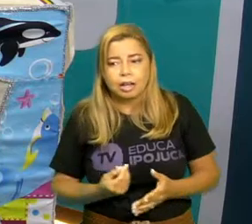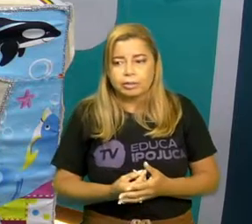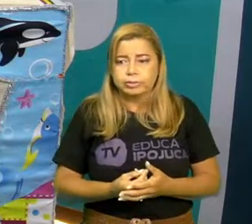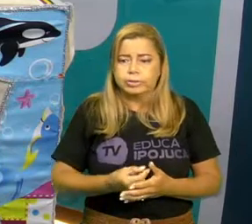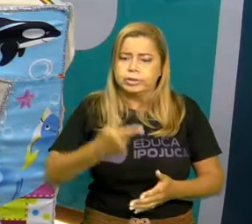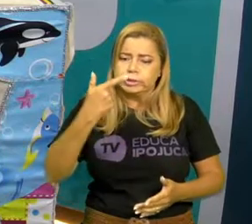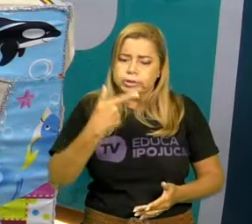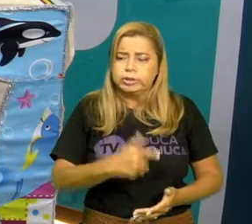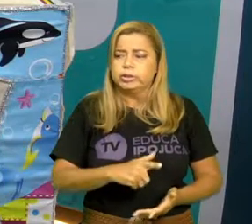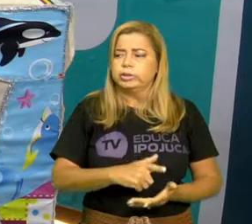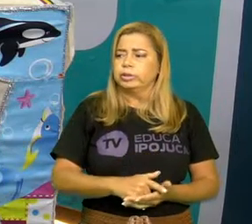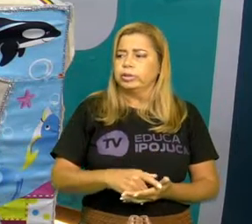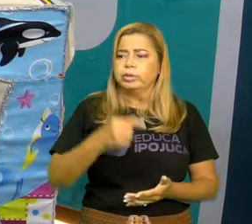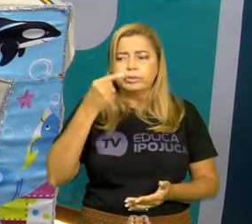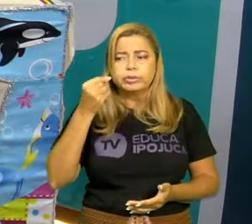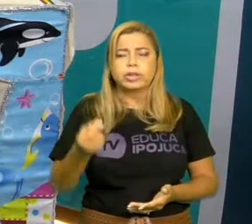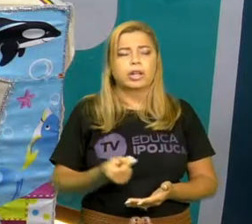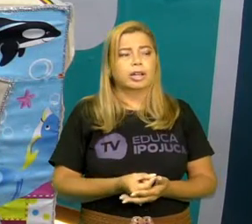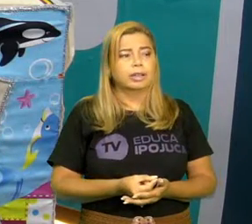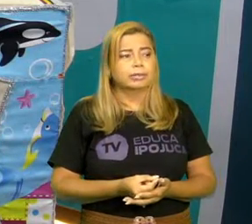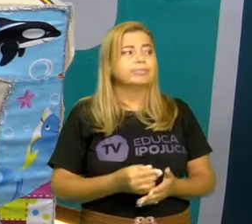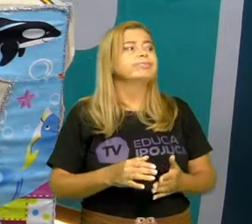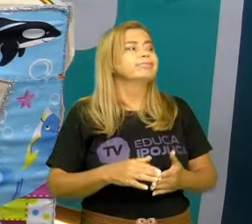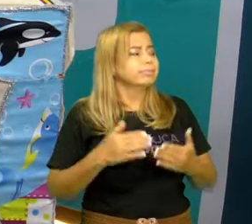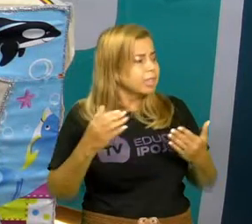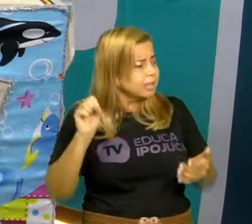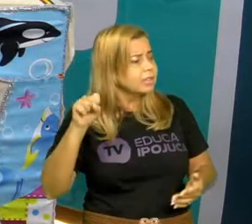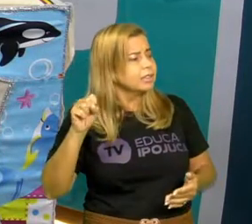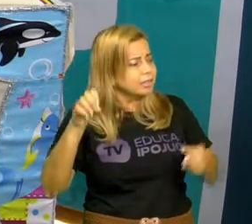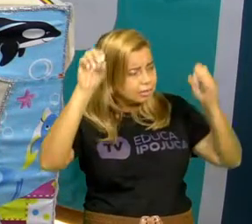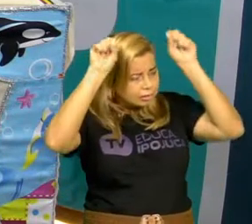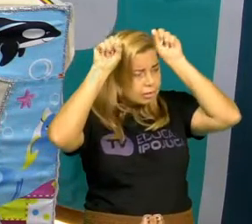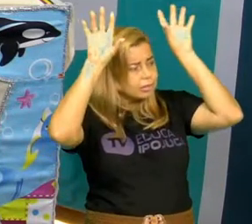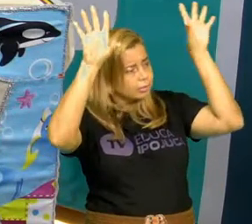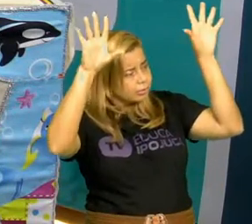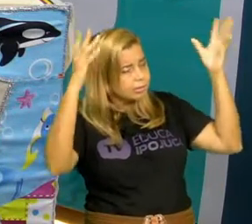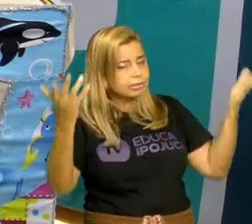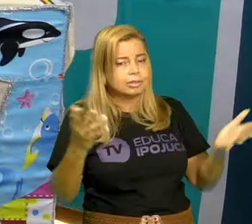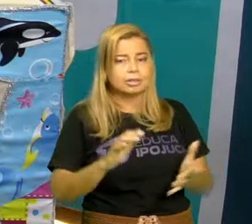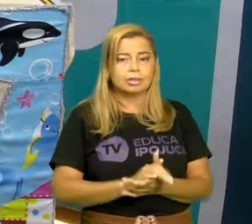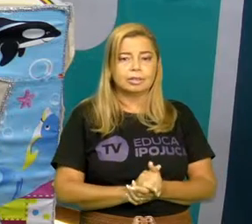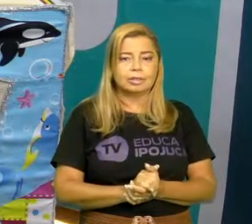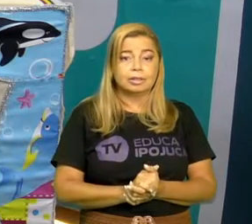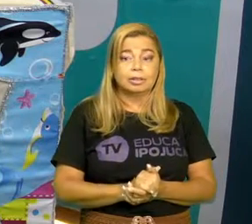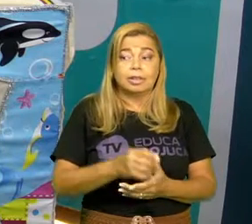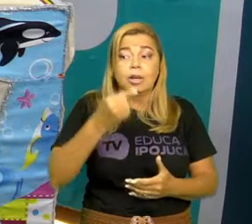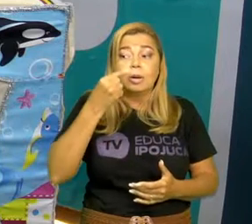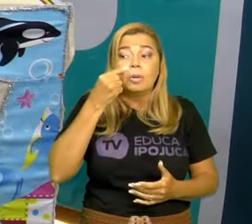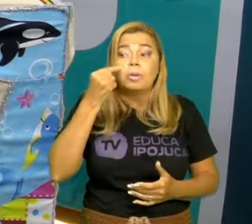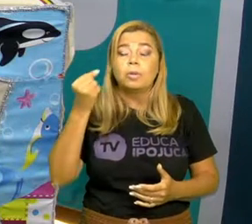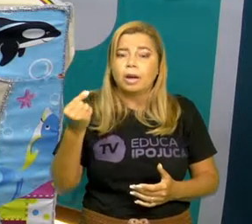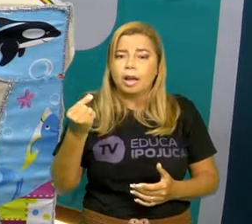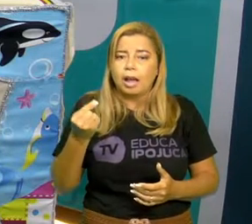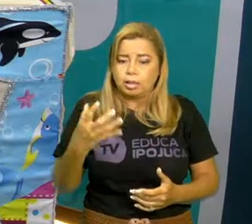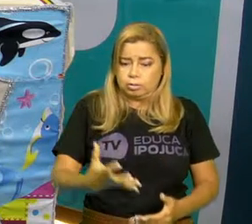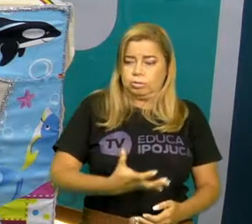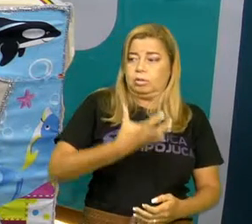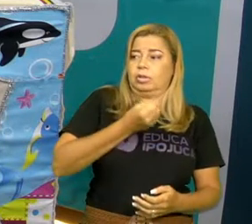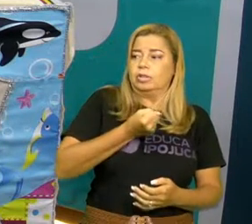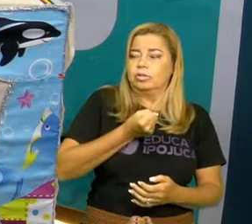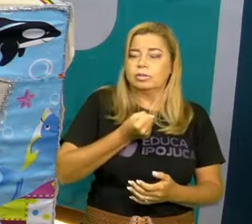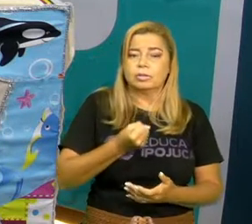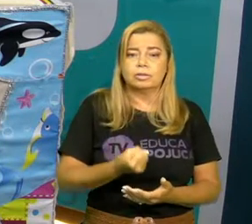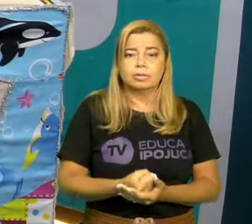esse rato. Gente, apareceu o ratinho. Que será que ele vai fazer? O rato foi muito corajoso.